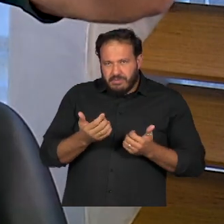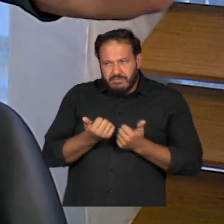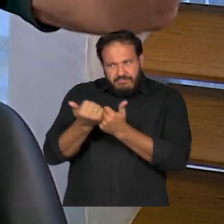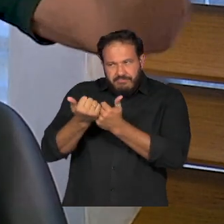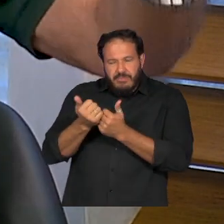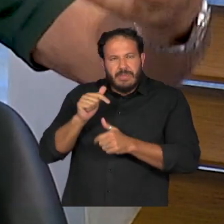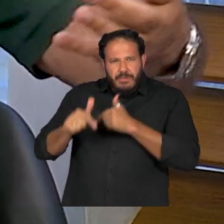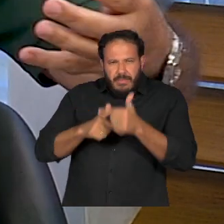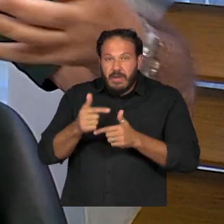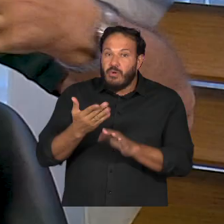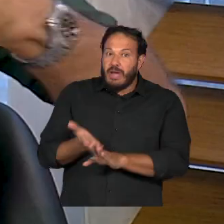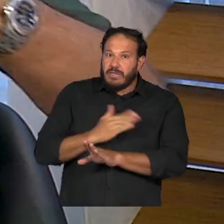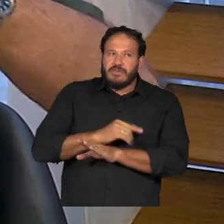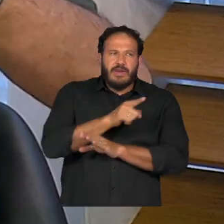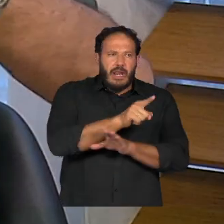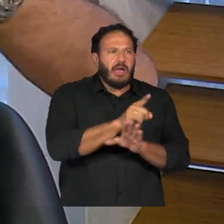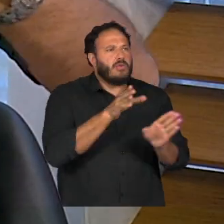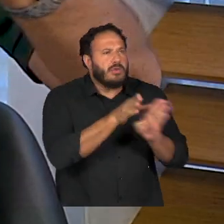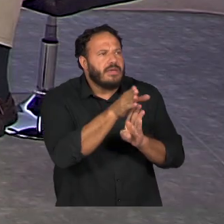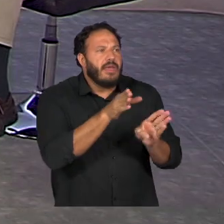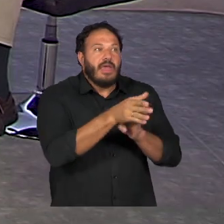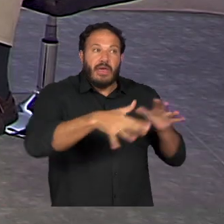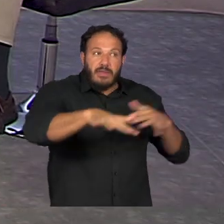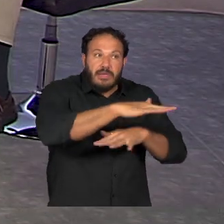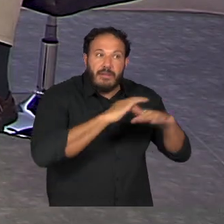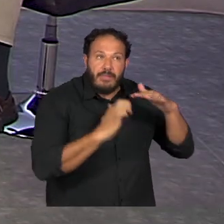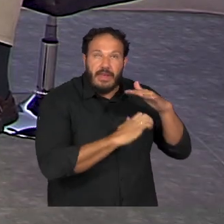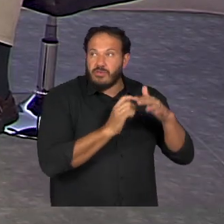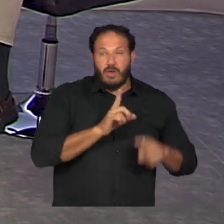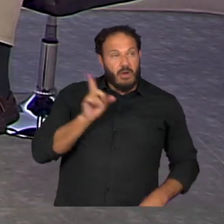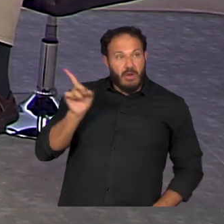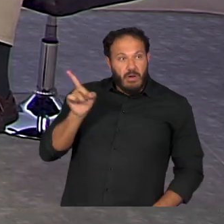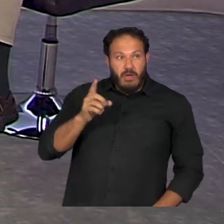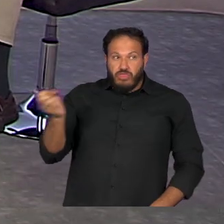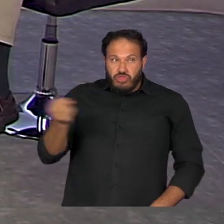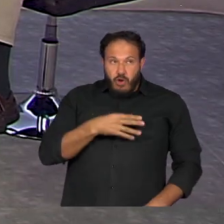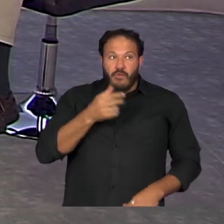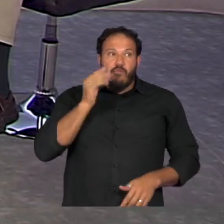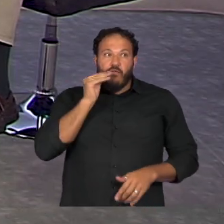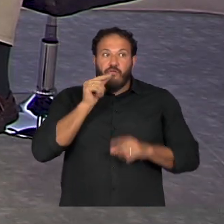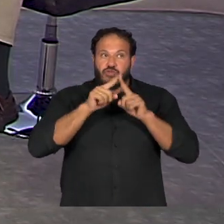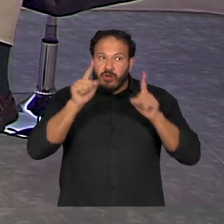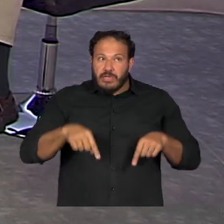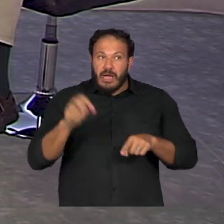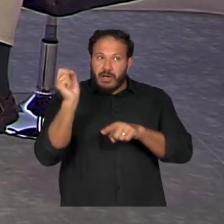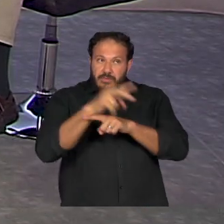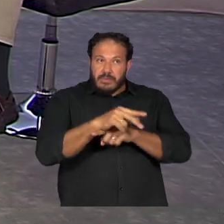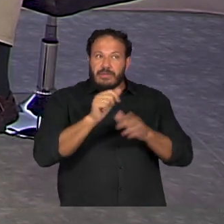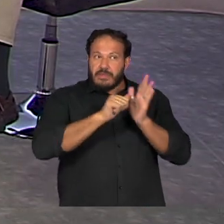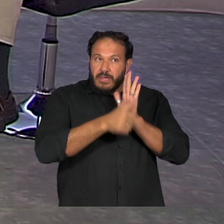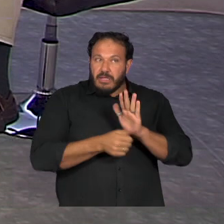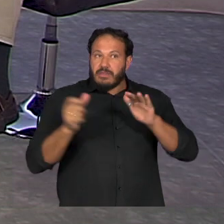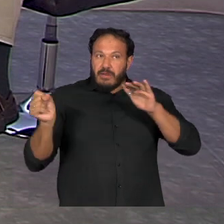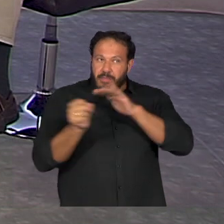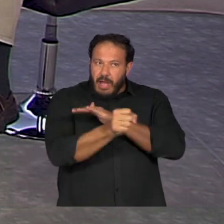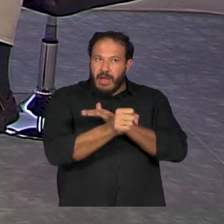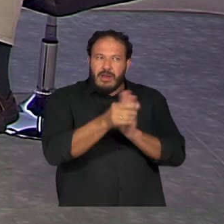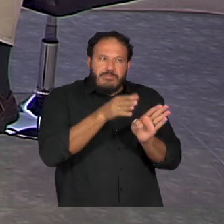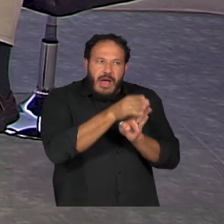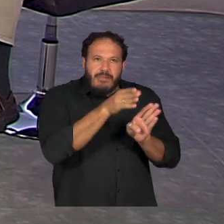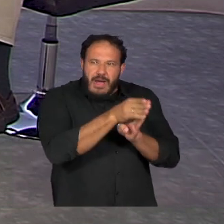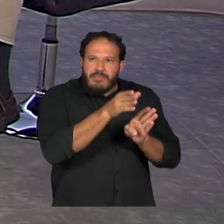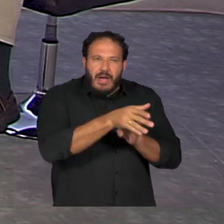sensibiliza a empresa eh ensina ensina é muito forte mas sensibiliza a empresa para